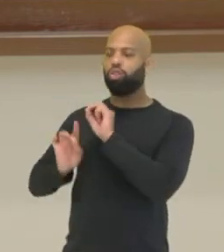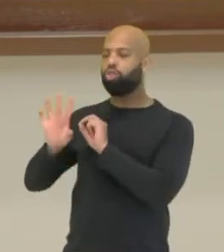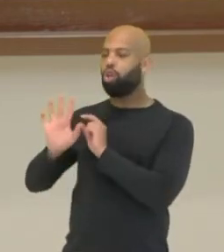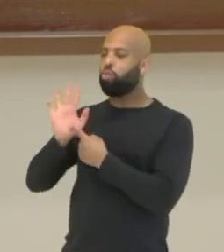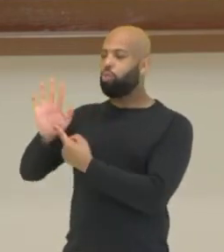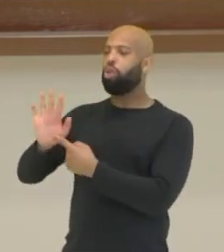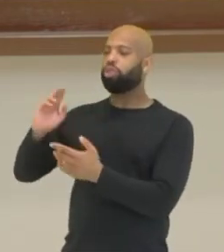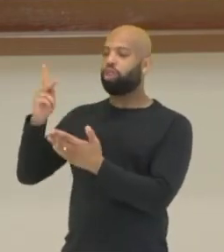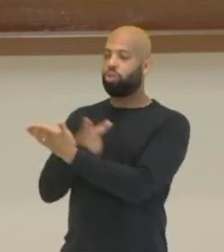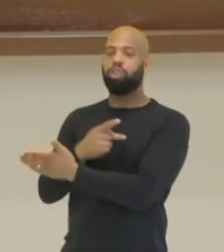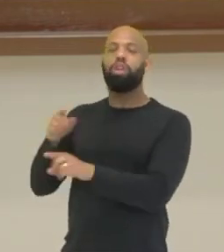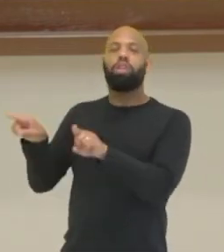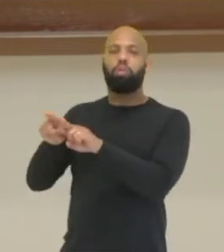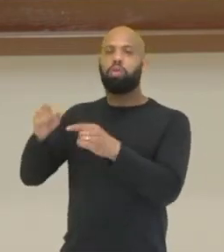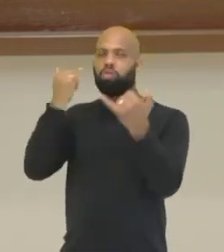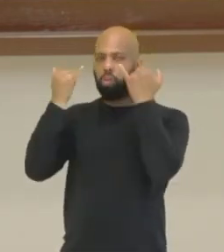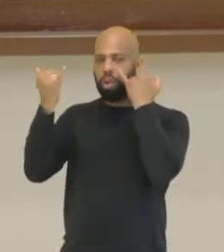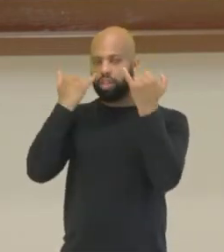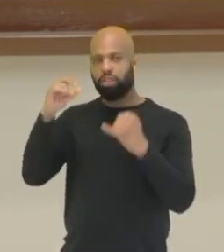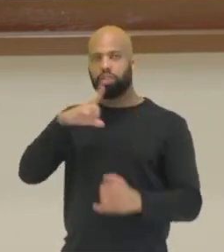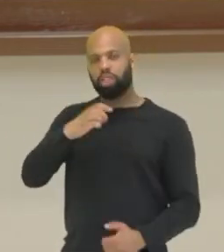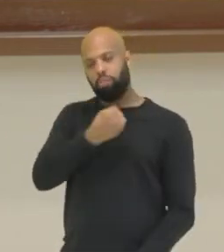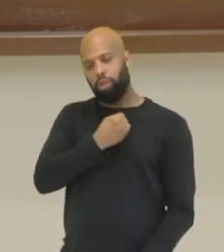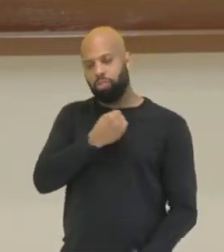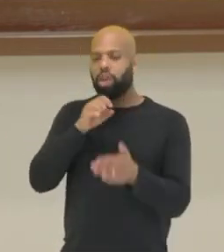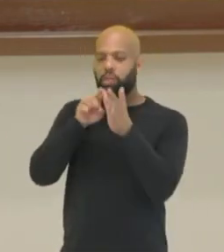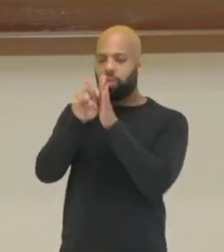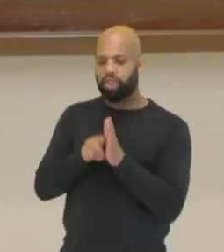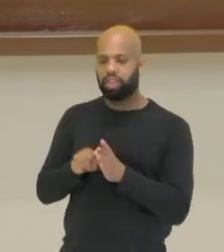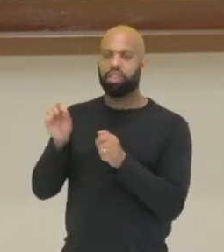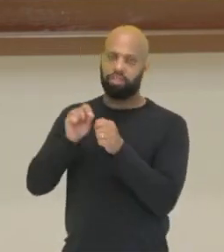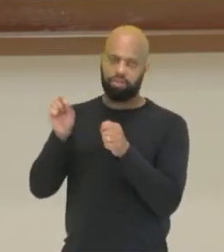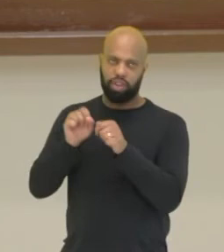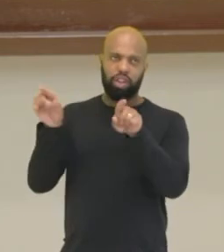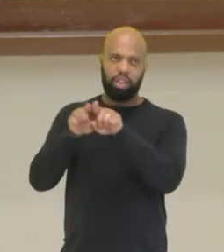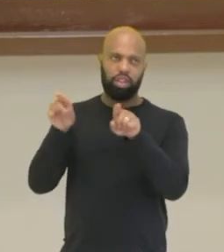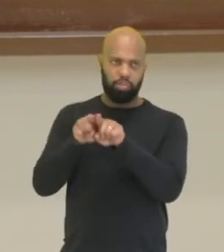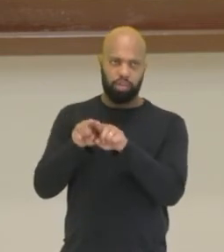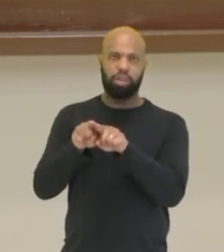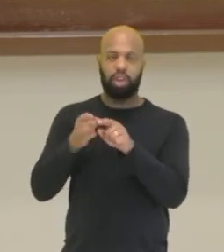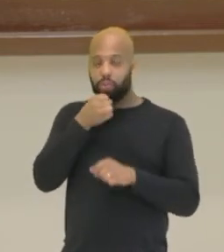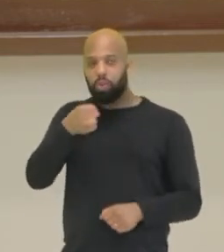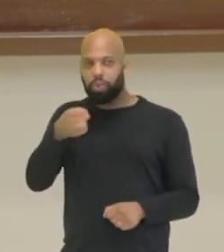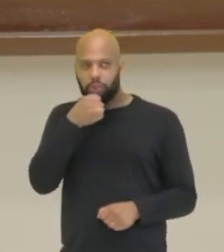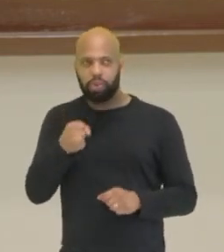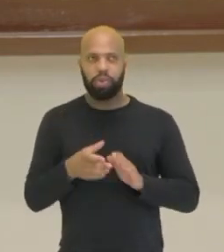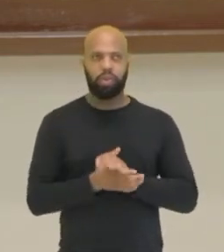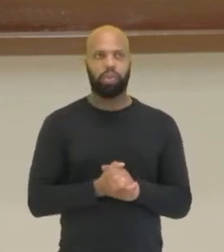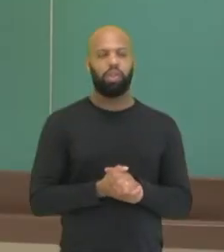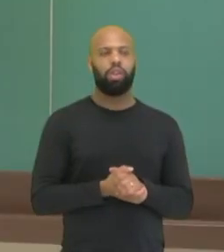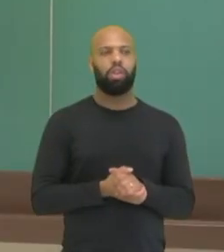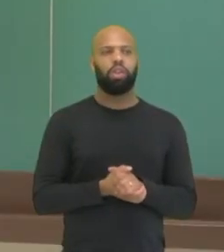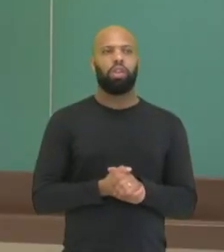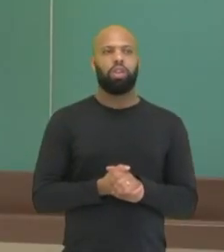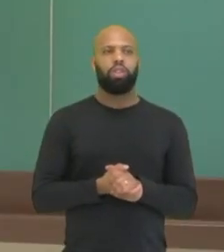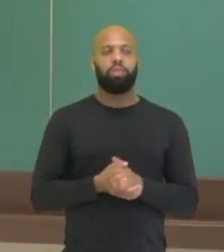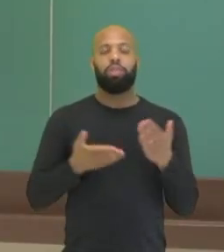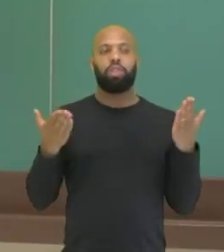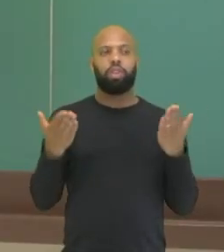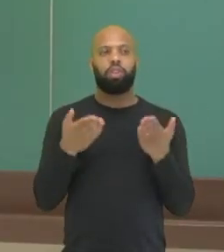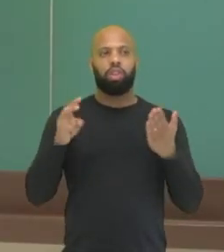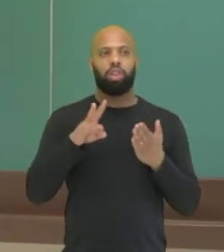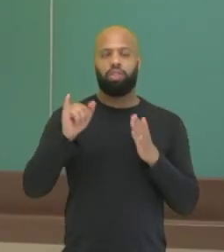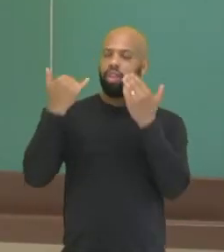os fatos e os dados encontrados com a pesquisa realizada para compor a reportagem, ok? Então, vamos